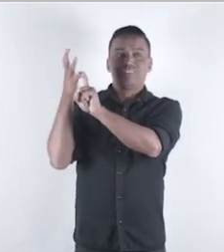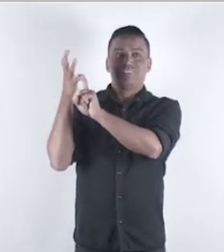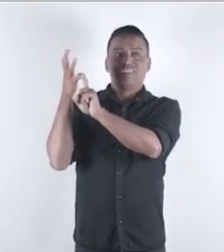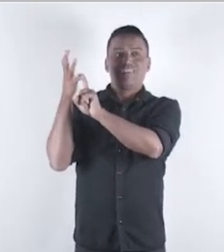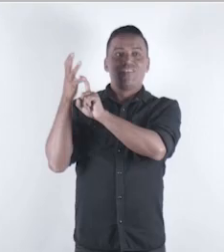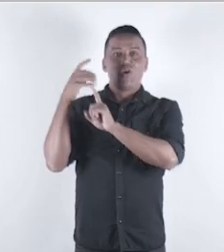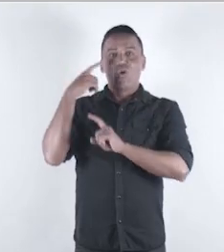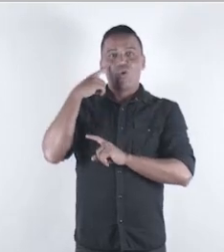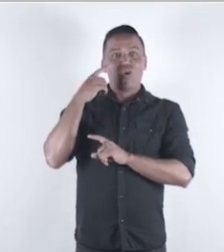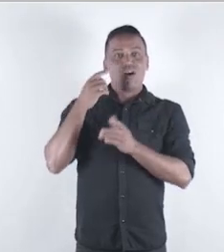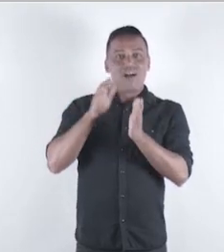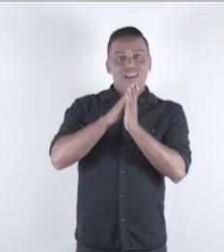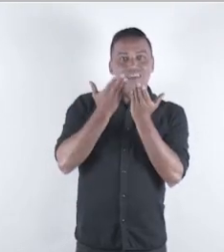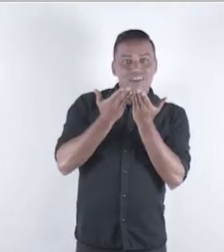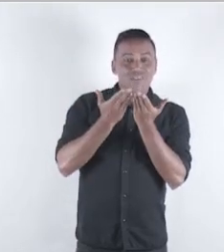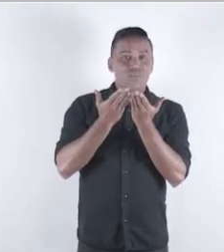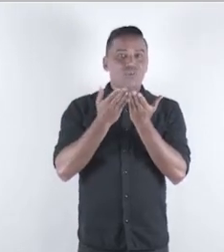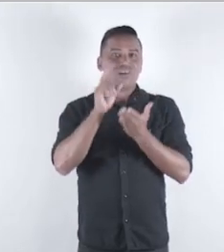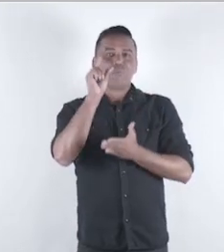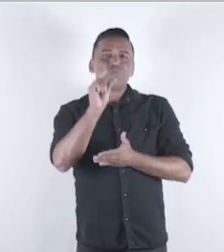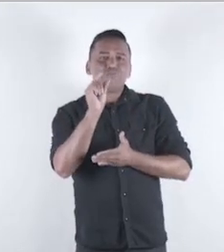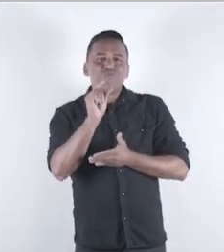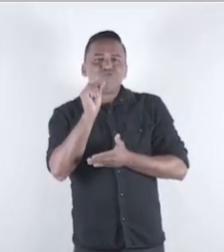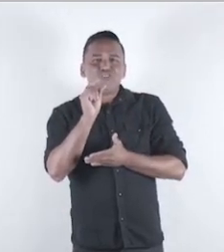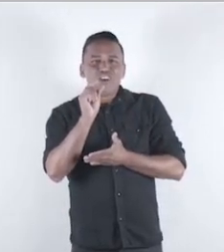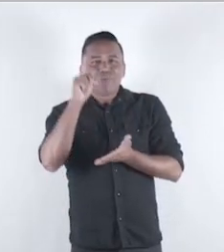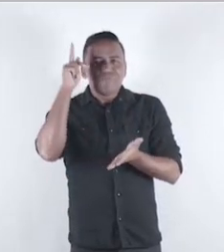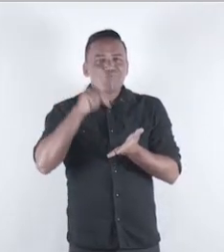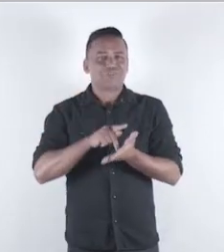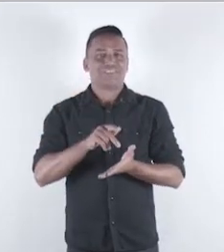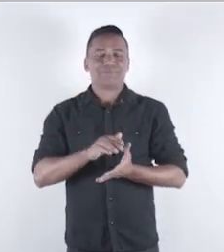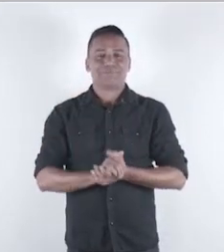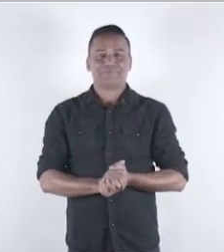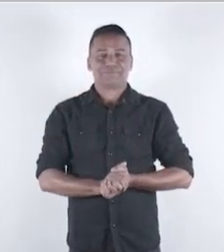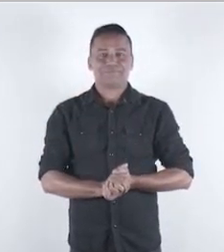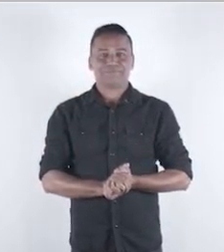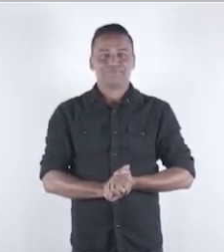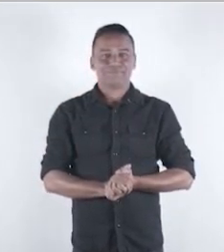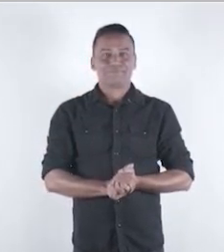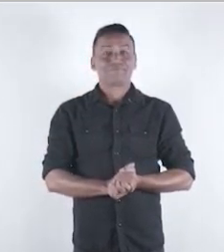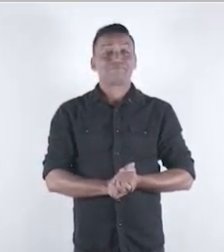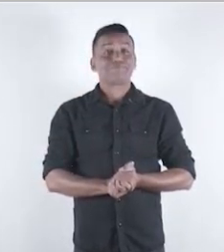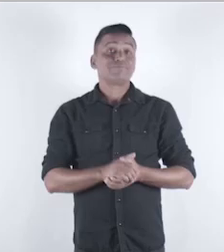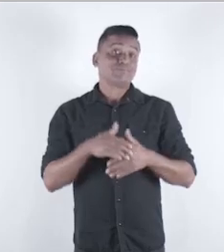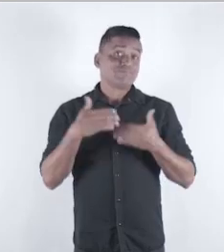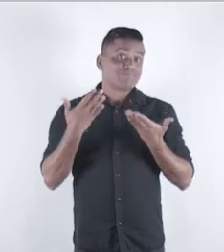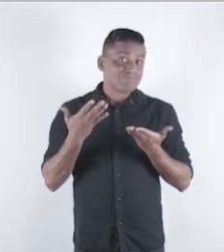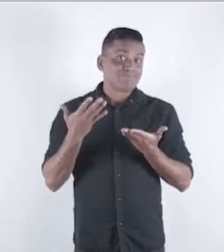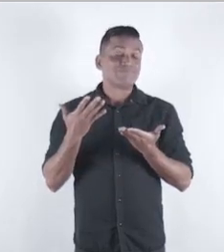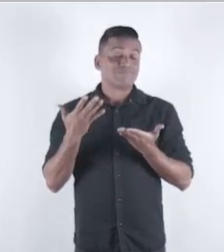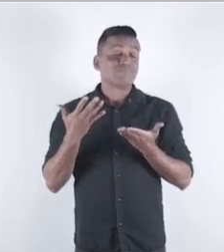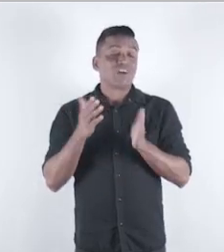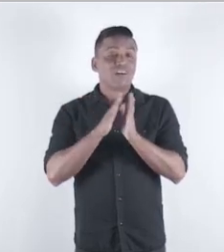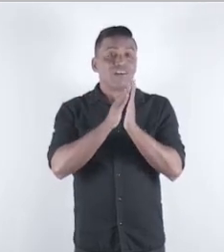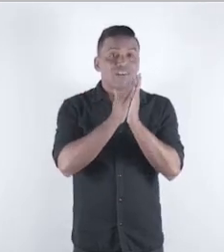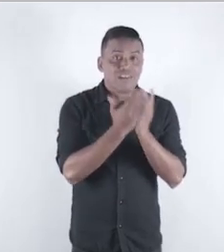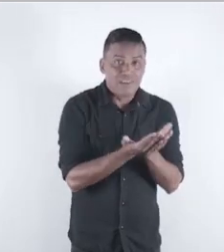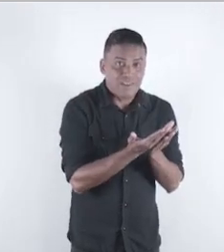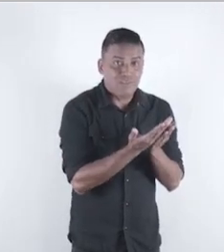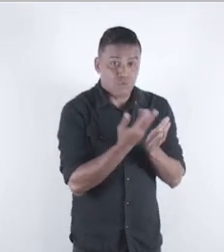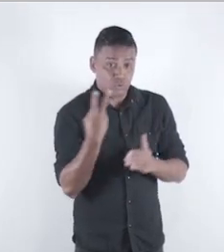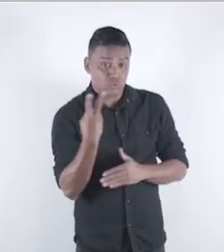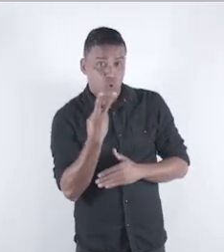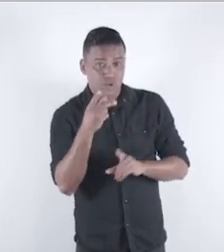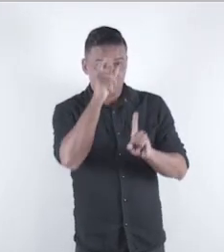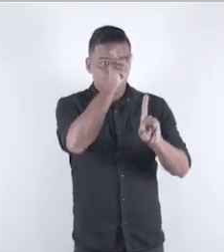casulinho original. Ele é bem pequenininho, né? E apesar do livro ele só ter esses dois